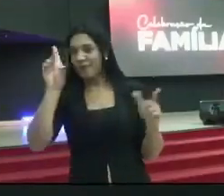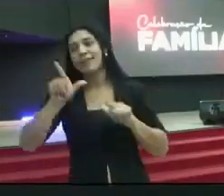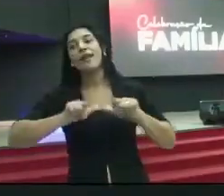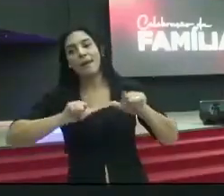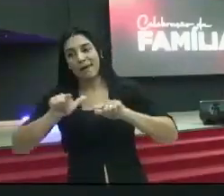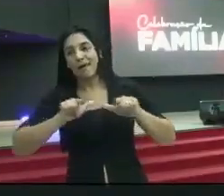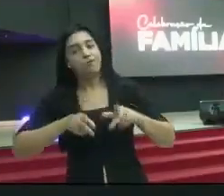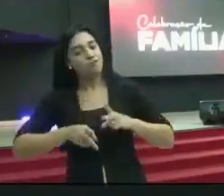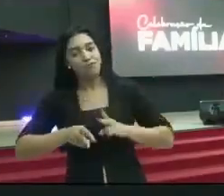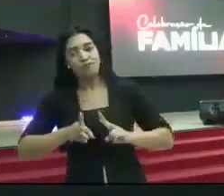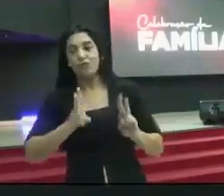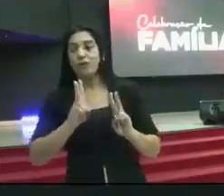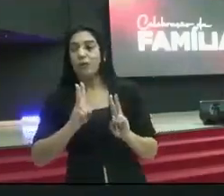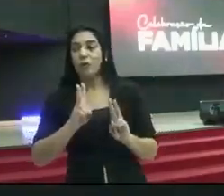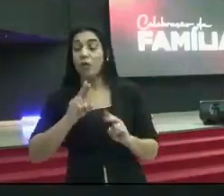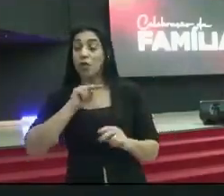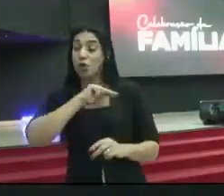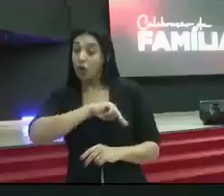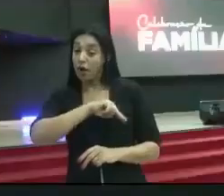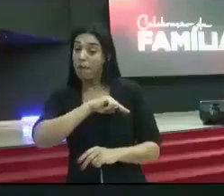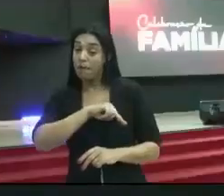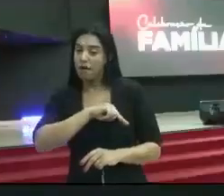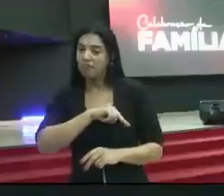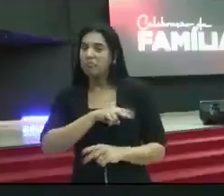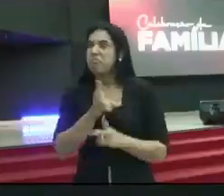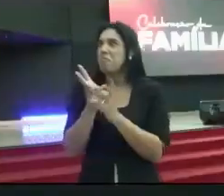Aleluia. Noemi não percebe.